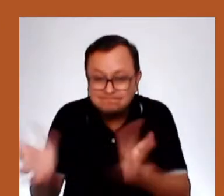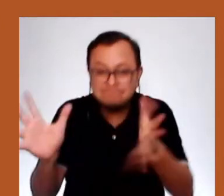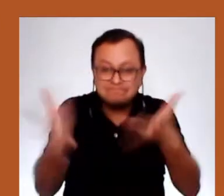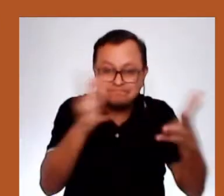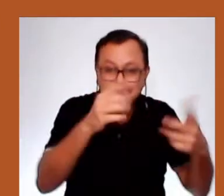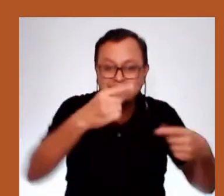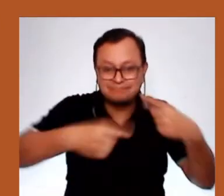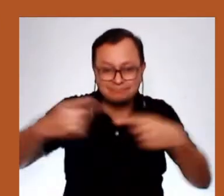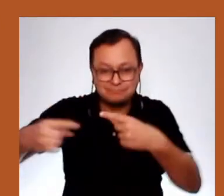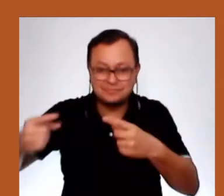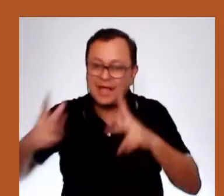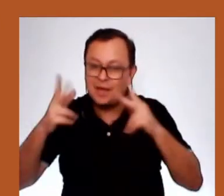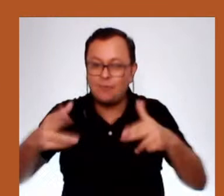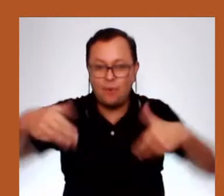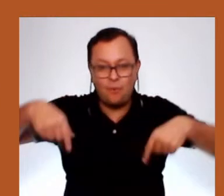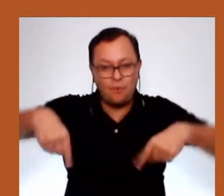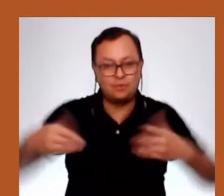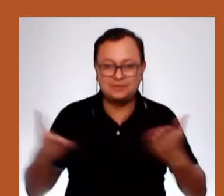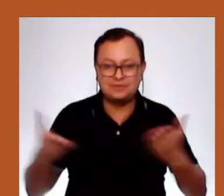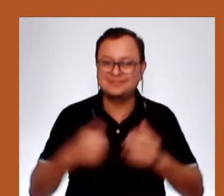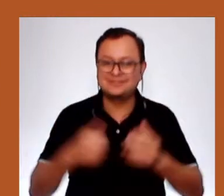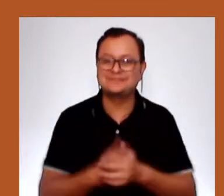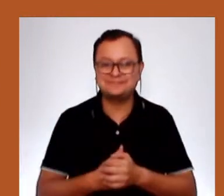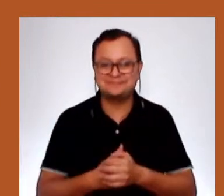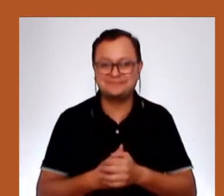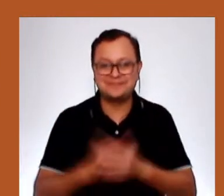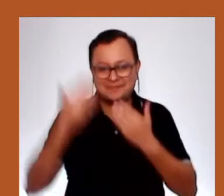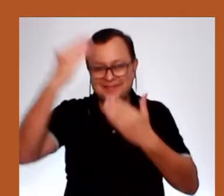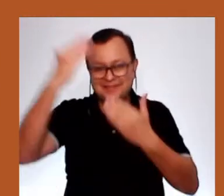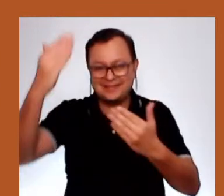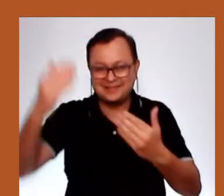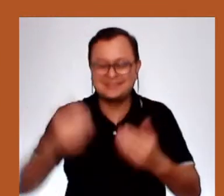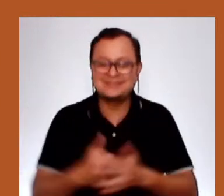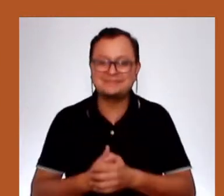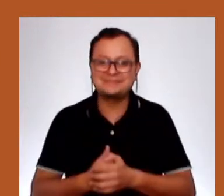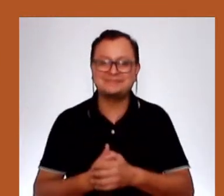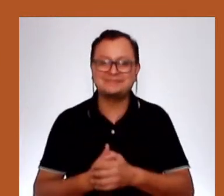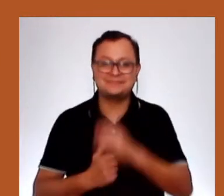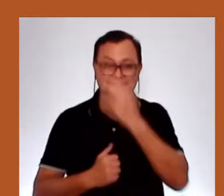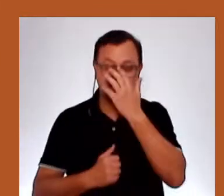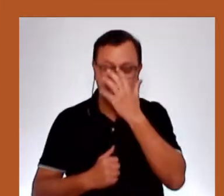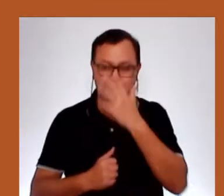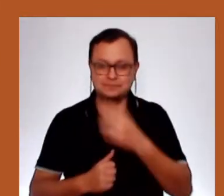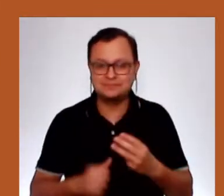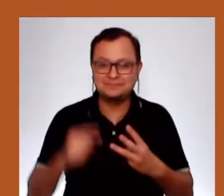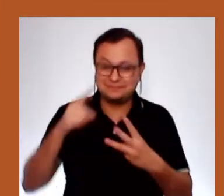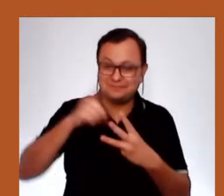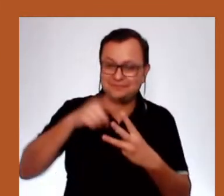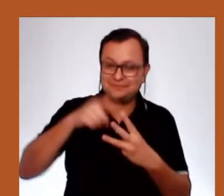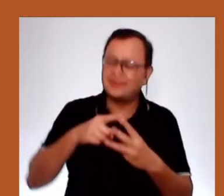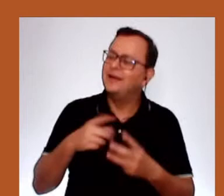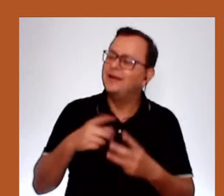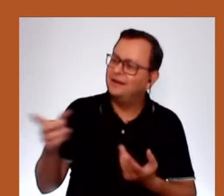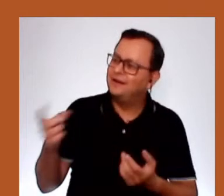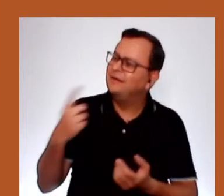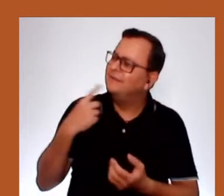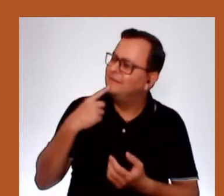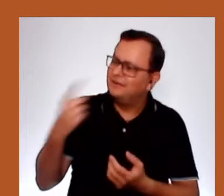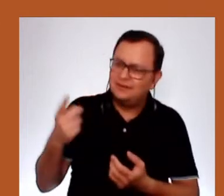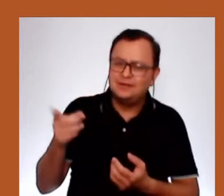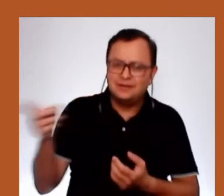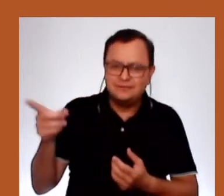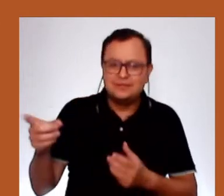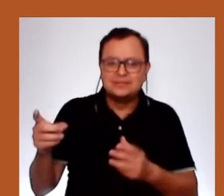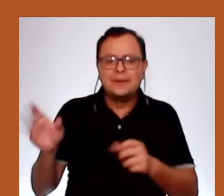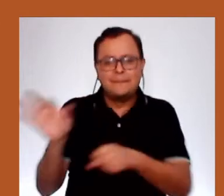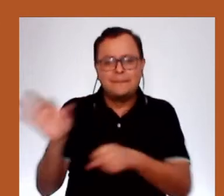esse encontro aqui. É isso, gente. Obrigado, viu? Isso é deixar legado, né? Isso é deixar um legado. Quando a